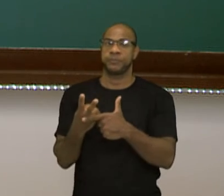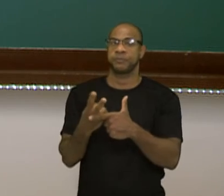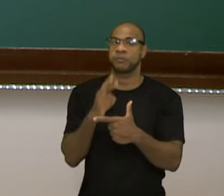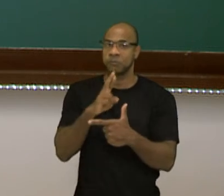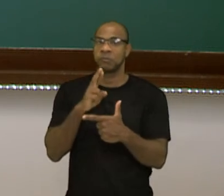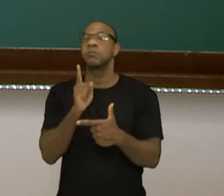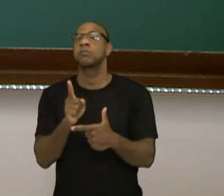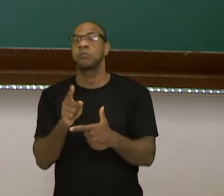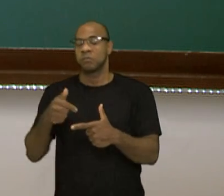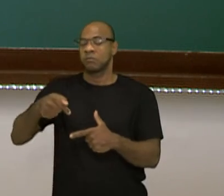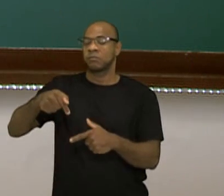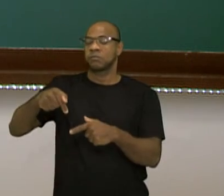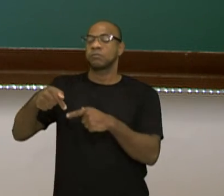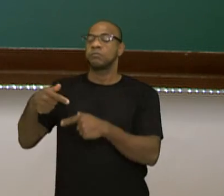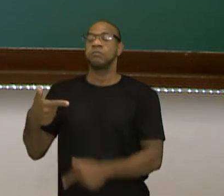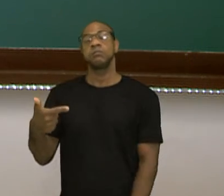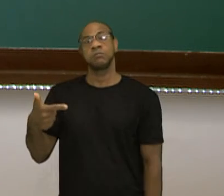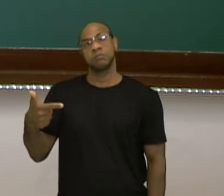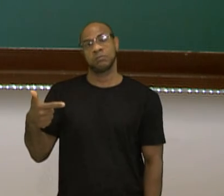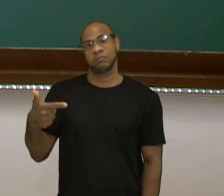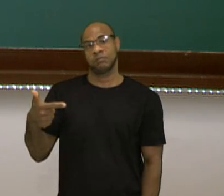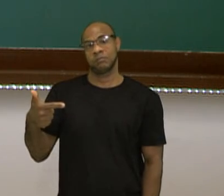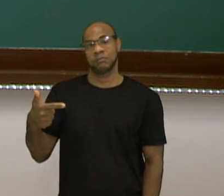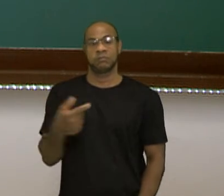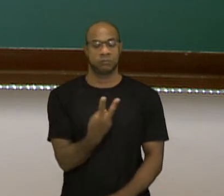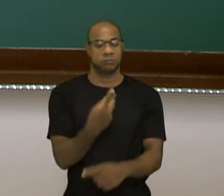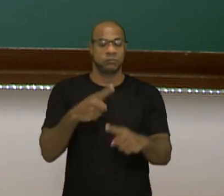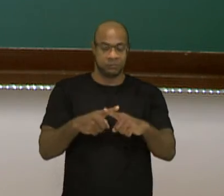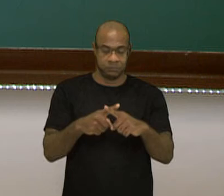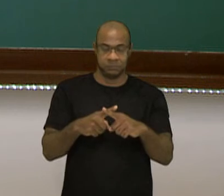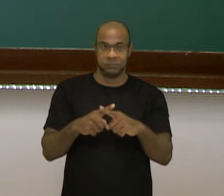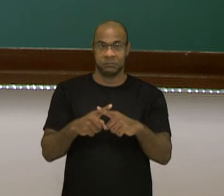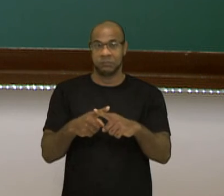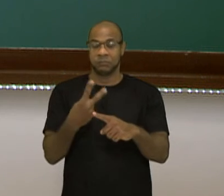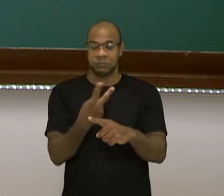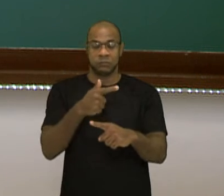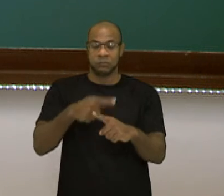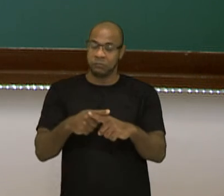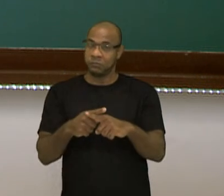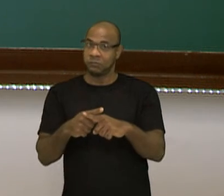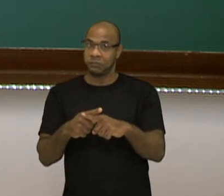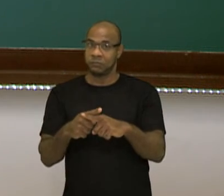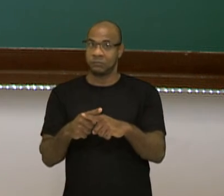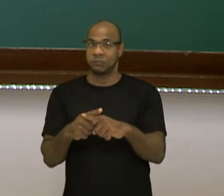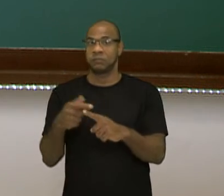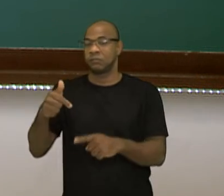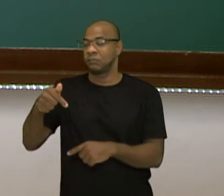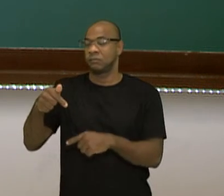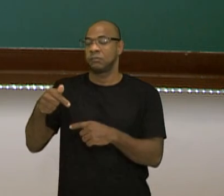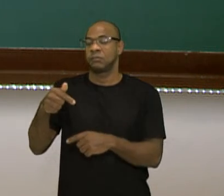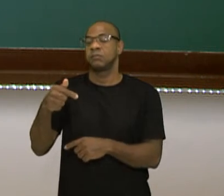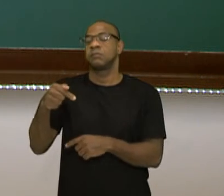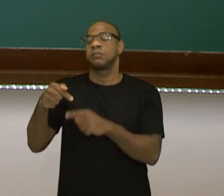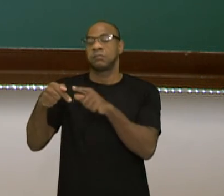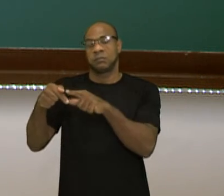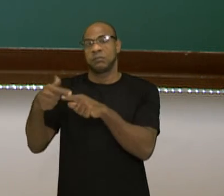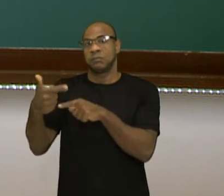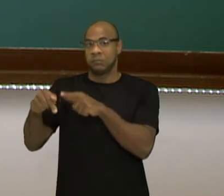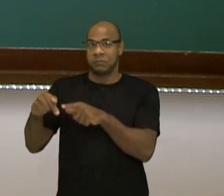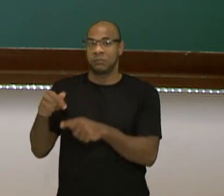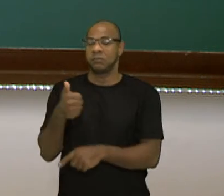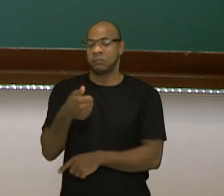2 vai dar 72, ou seja, 2 vezes o 72 dá o 144, não dá? E assim eu vou efetuando as